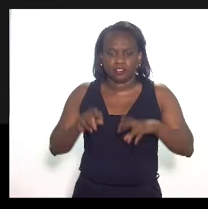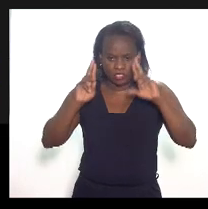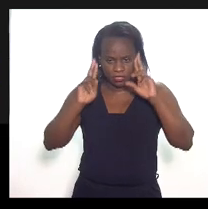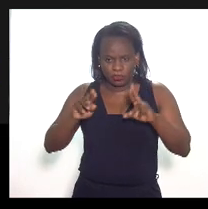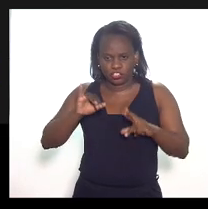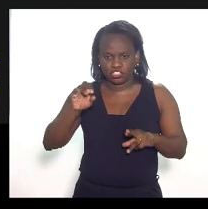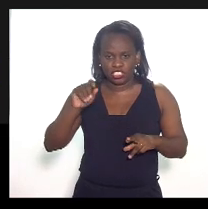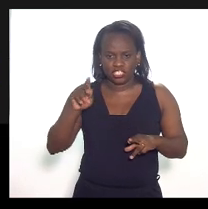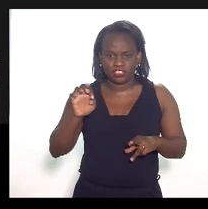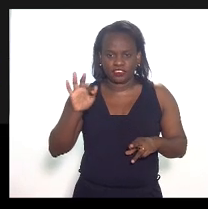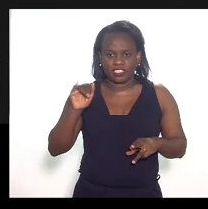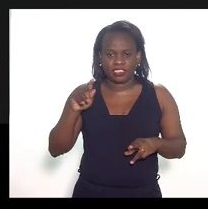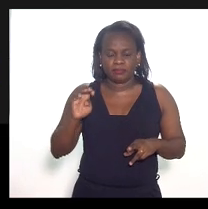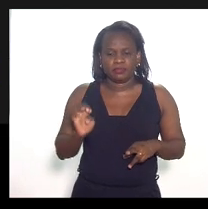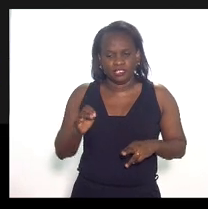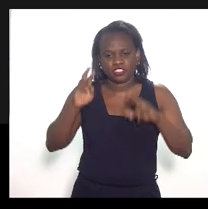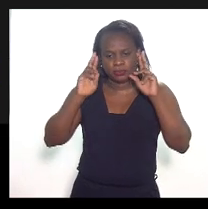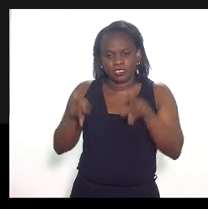Felipe, claro, né?